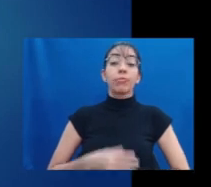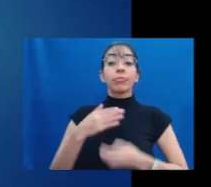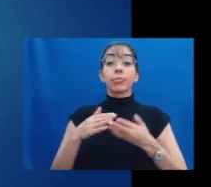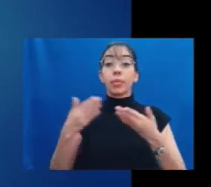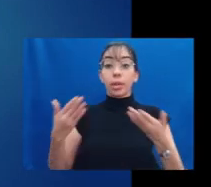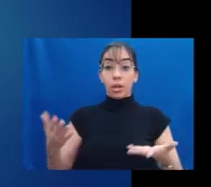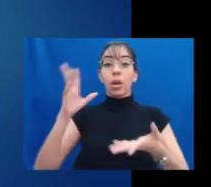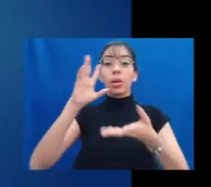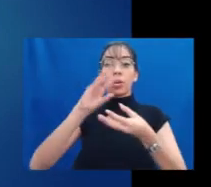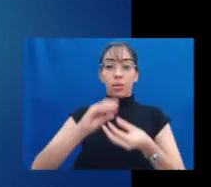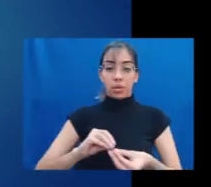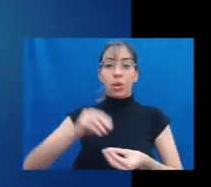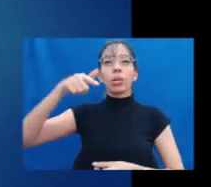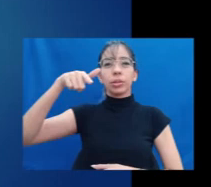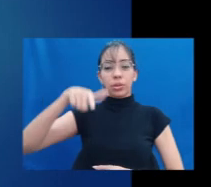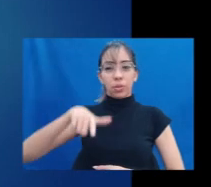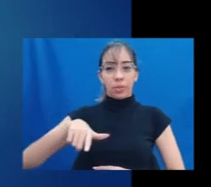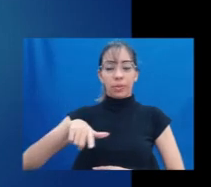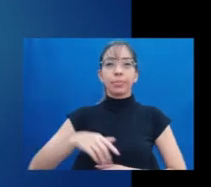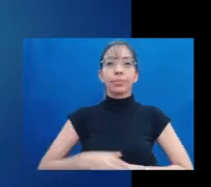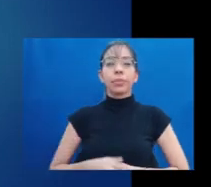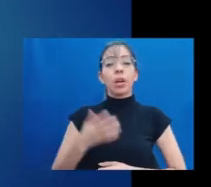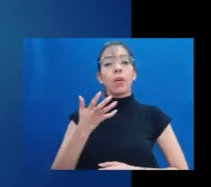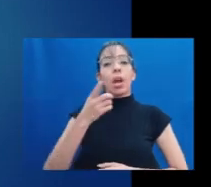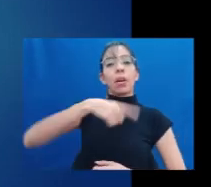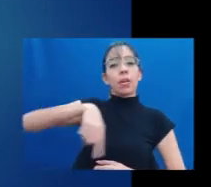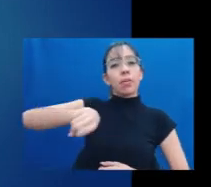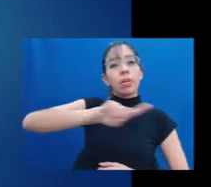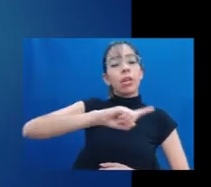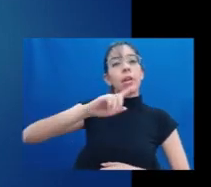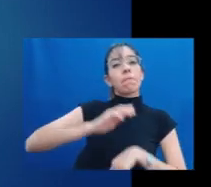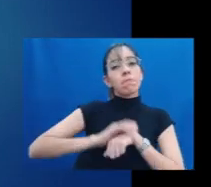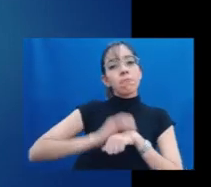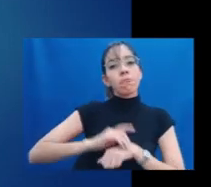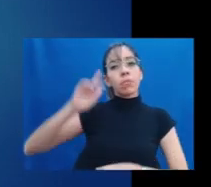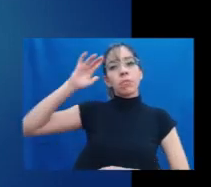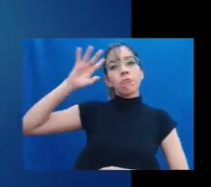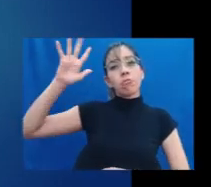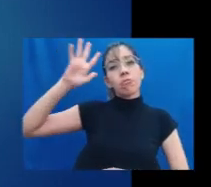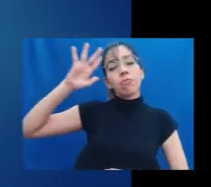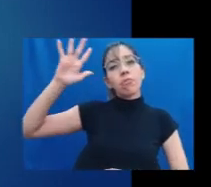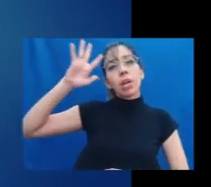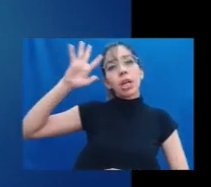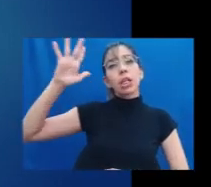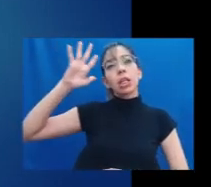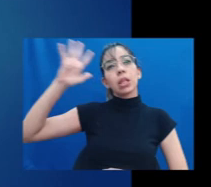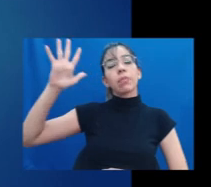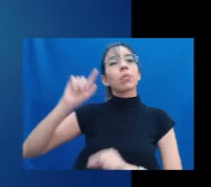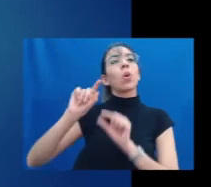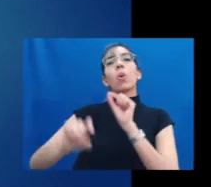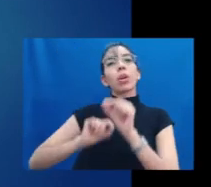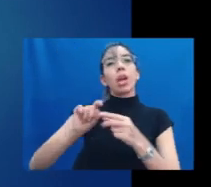Tá? Então, mais uma vez, gente, assim como na primeira parte, eu gostaria que vocês fizessem uma reflexão aí sobre os casos apresentados,